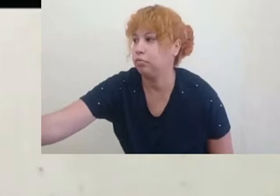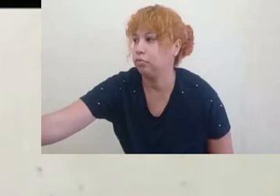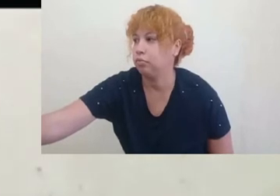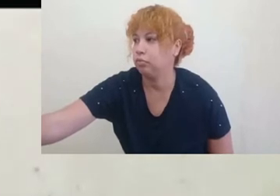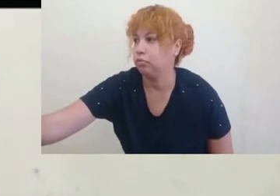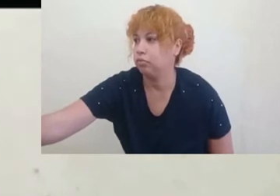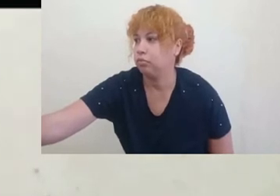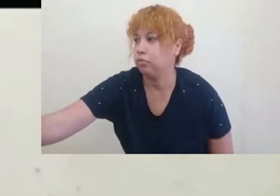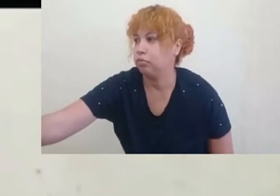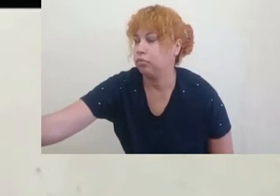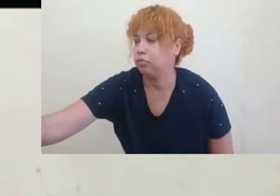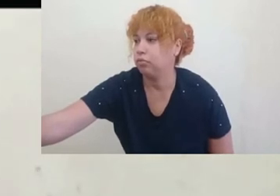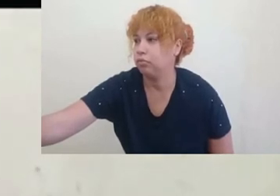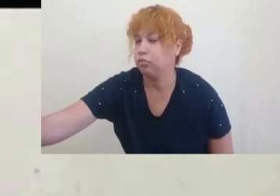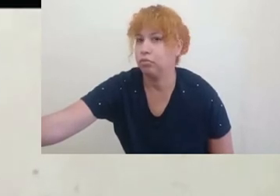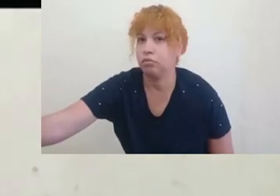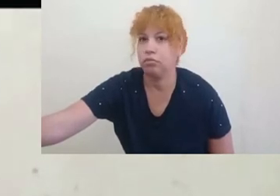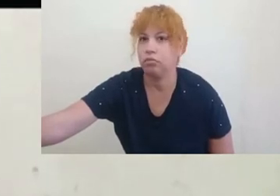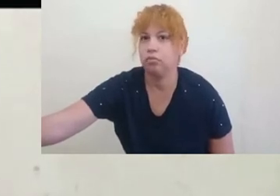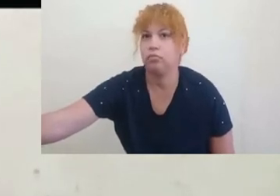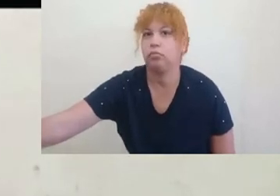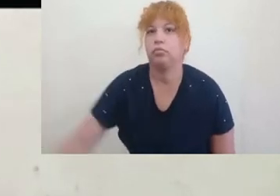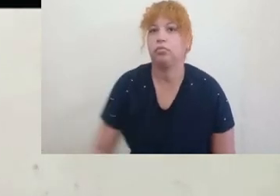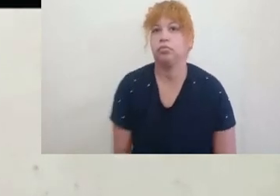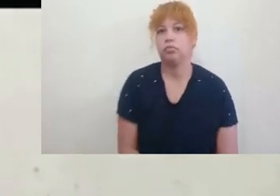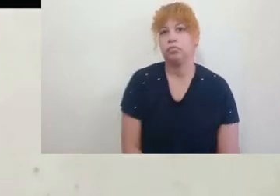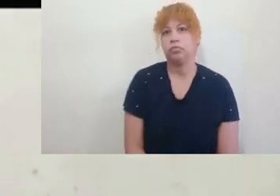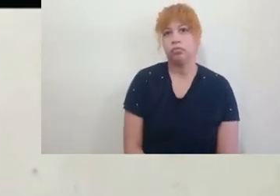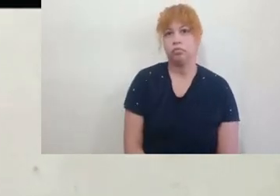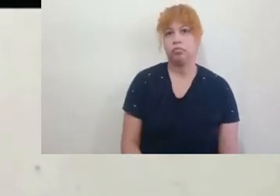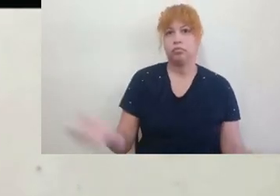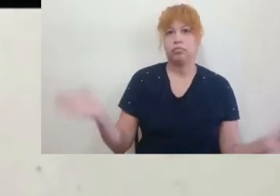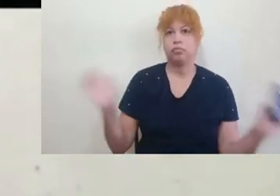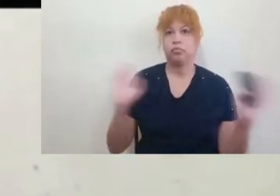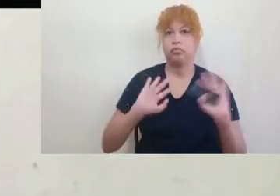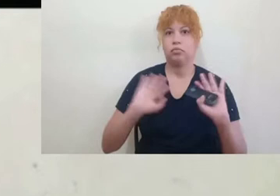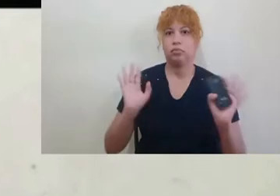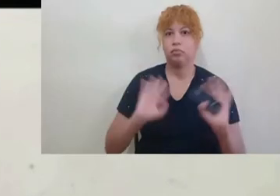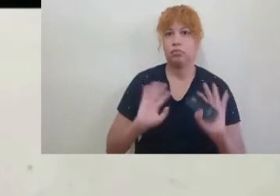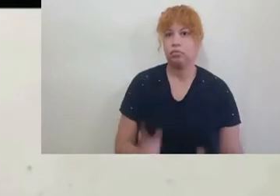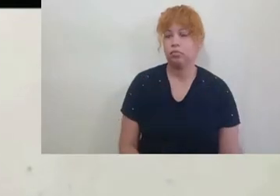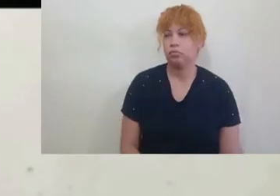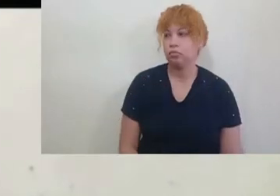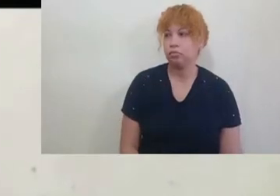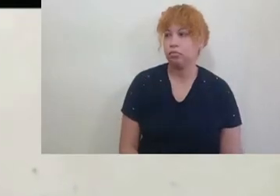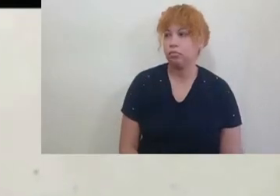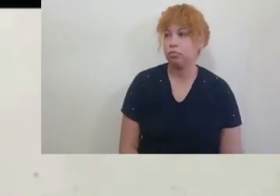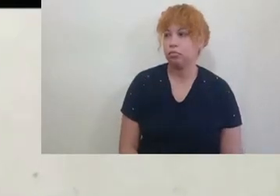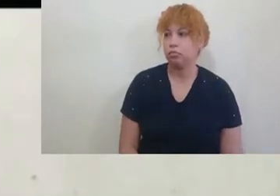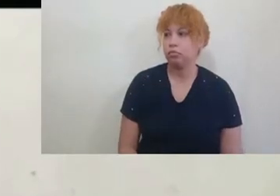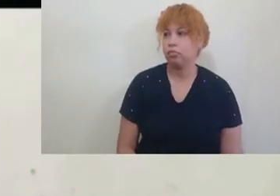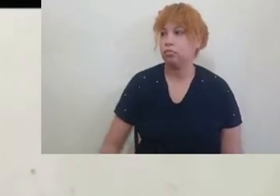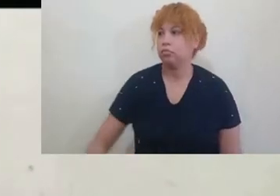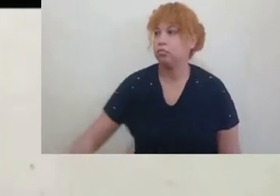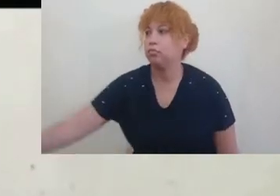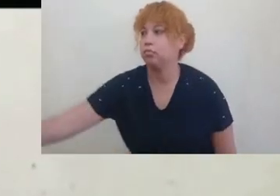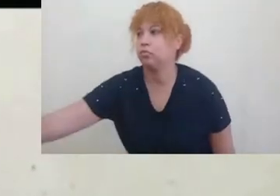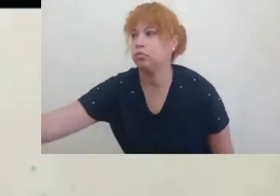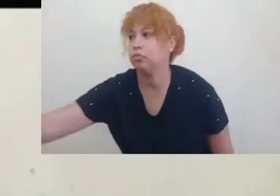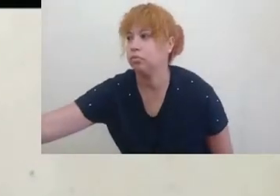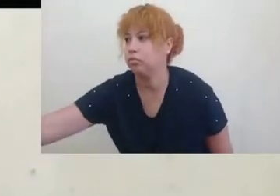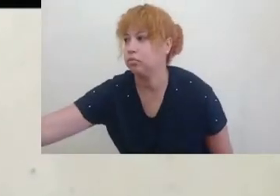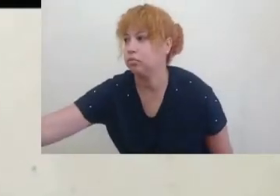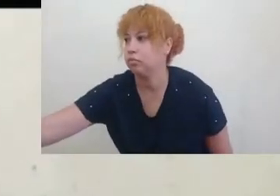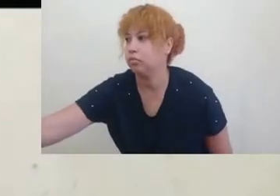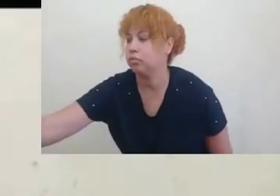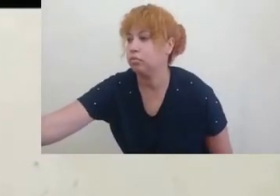Juro, como professora da área de linguagem, ser um agente por excelência, de uma formação produtiva e de